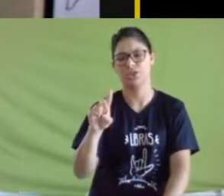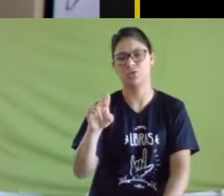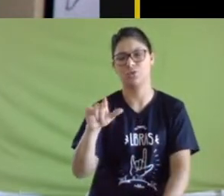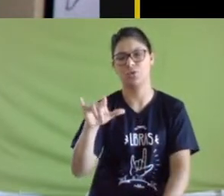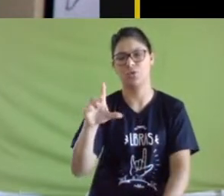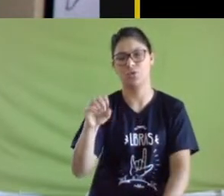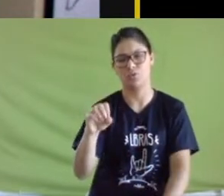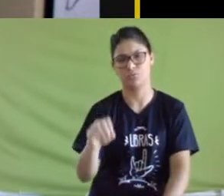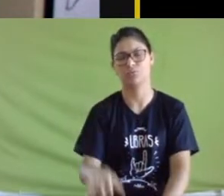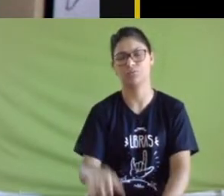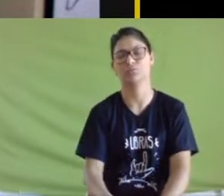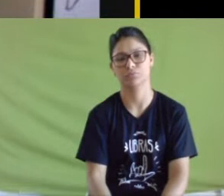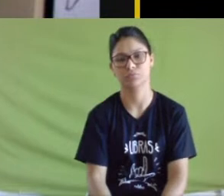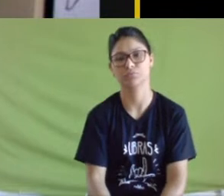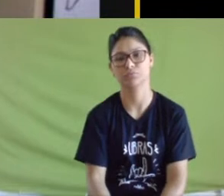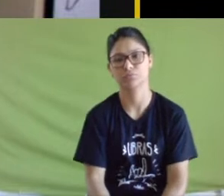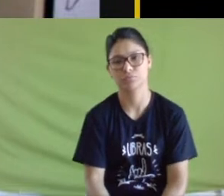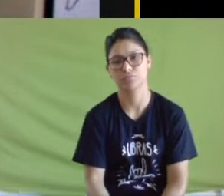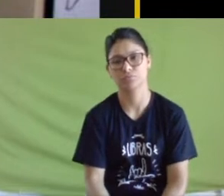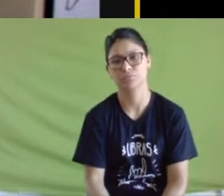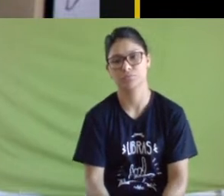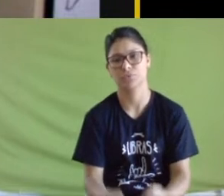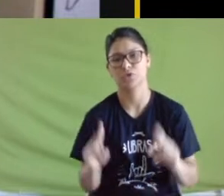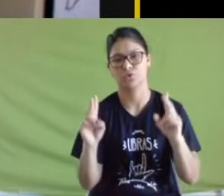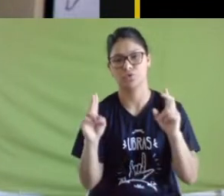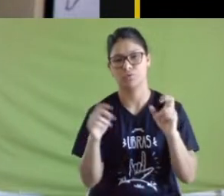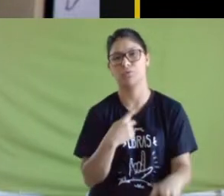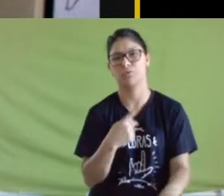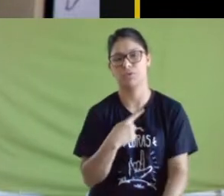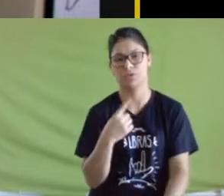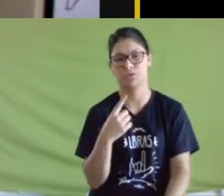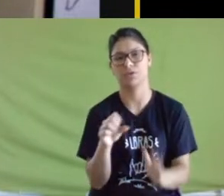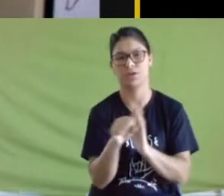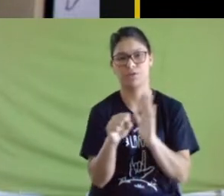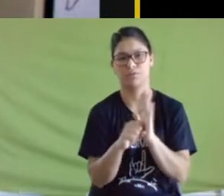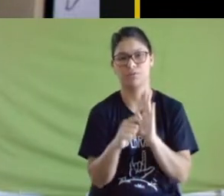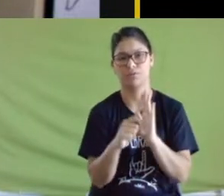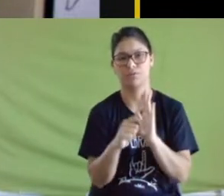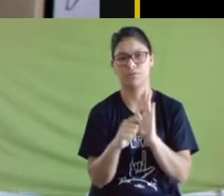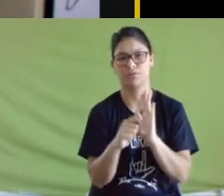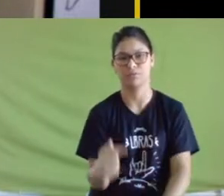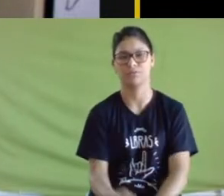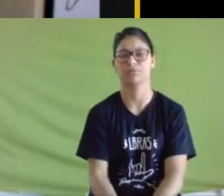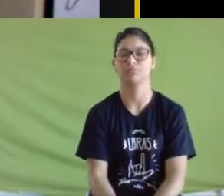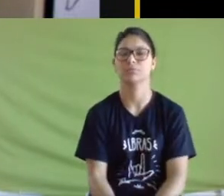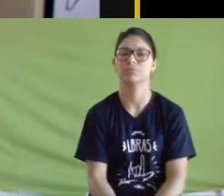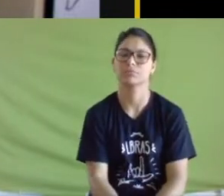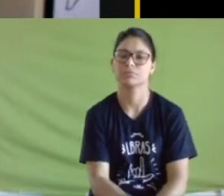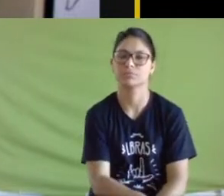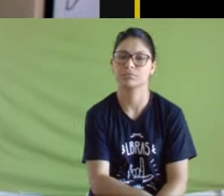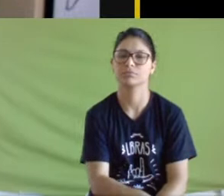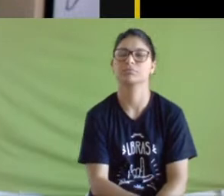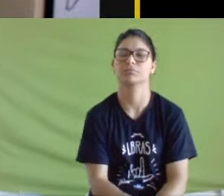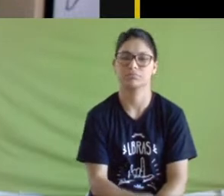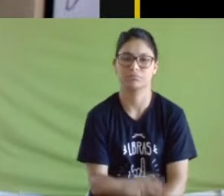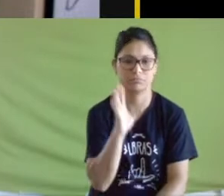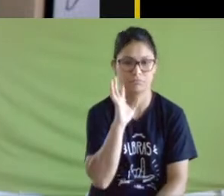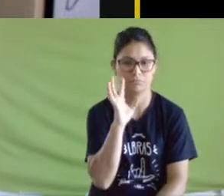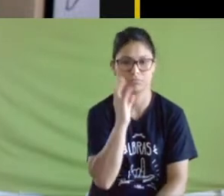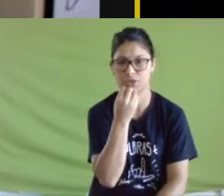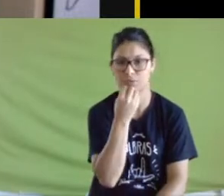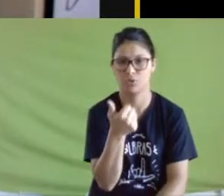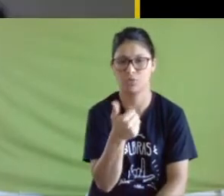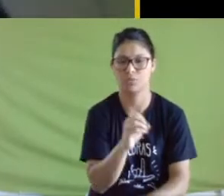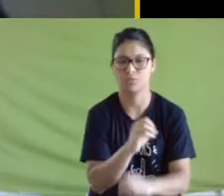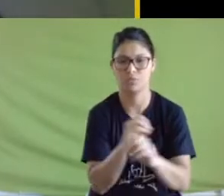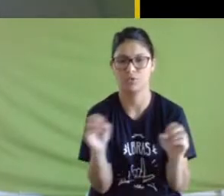Tesauro, sobre a poesia do século XVII. Legal? Ótimo, Hansen.